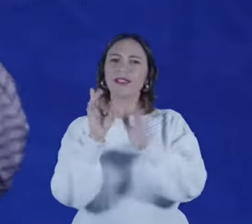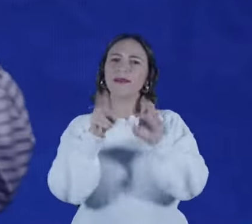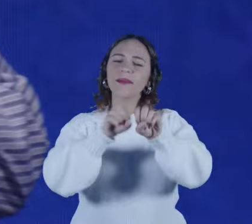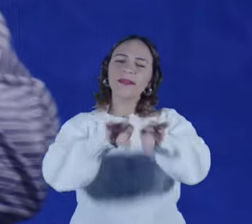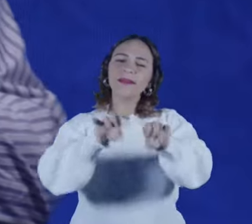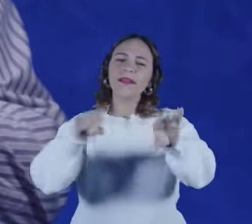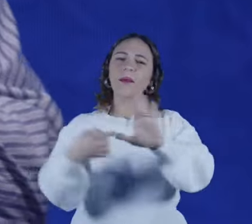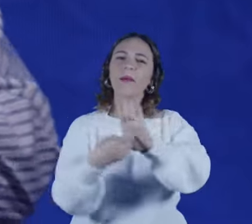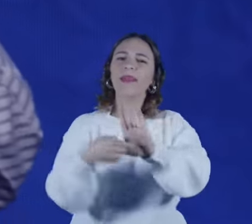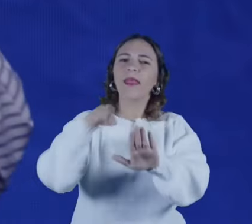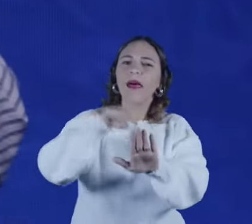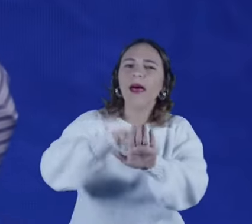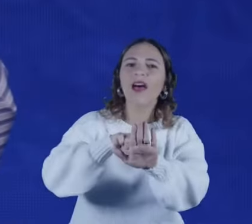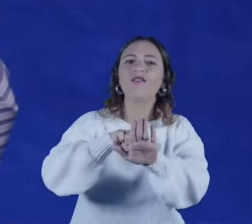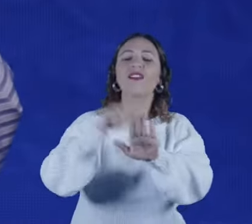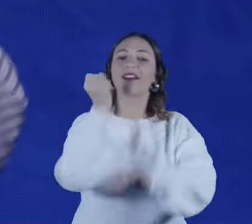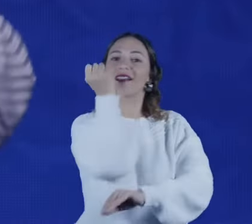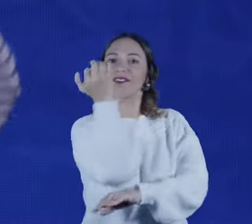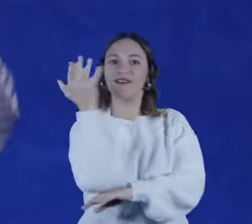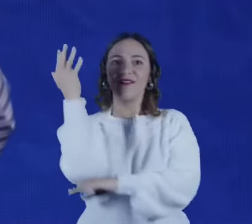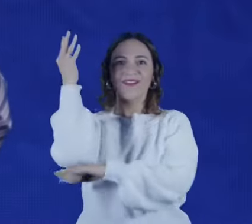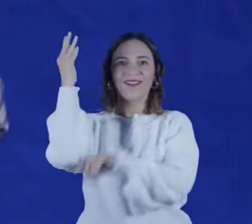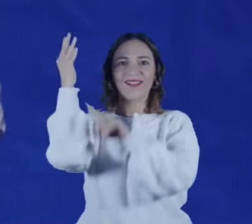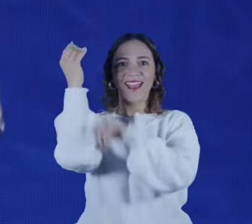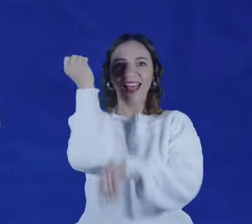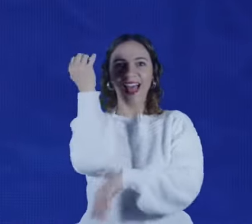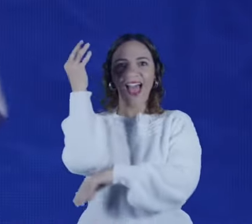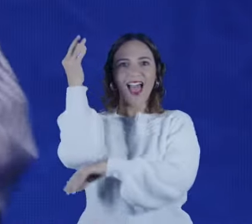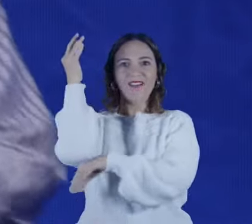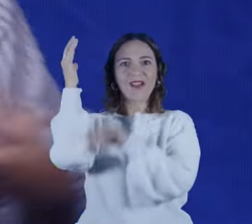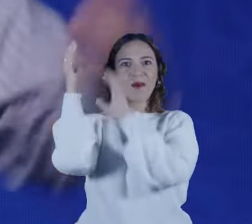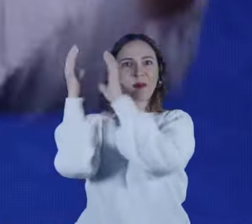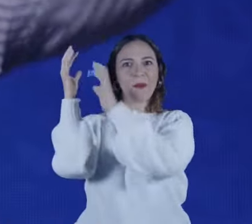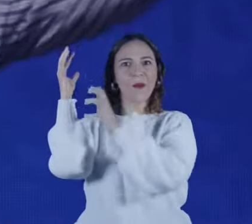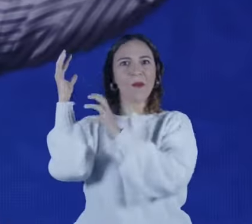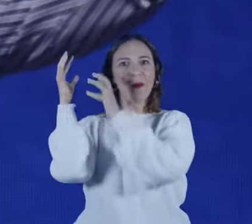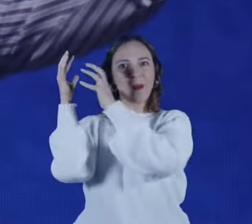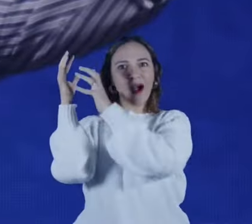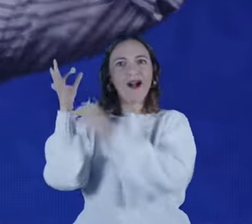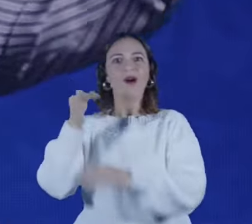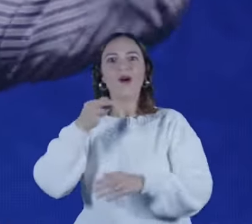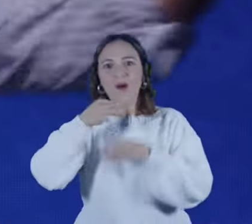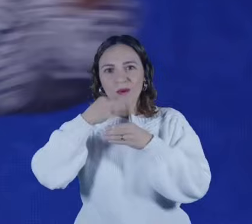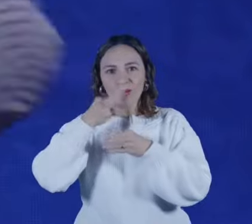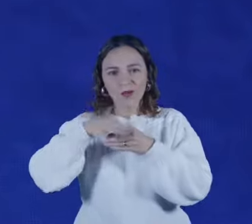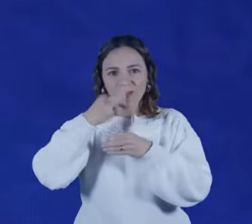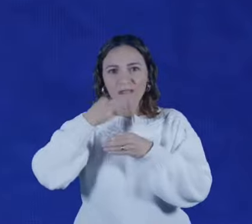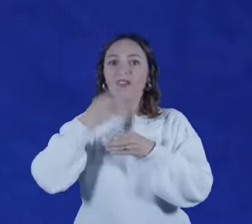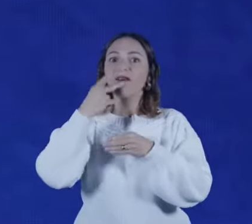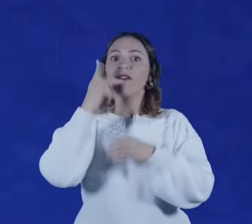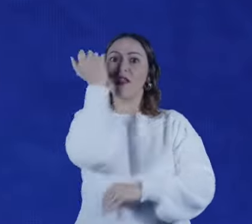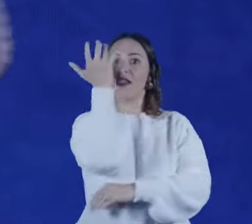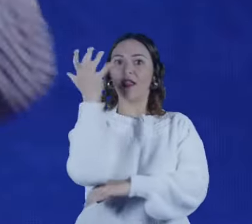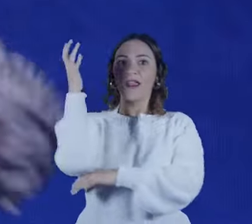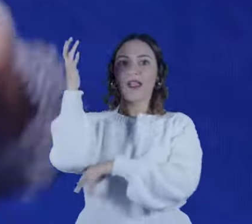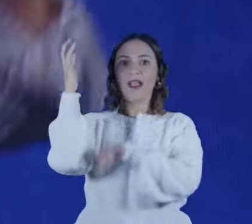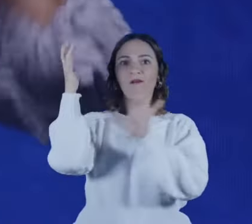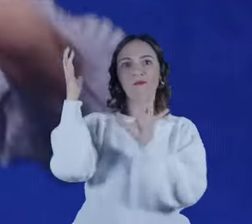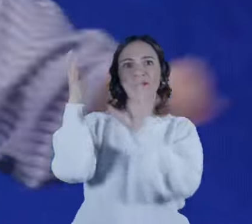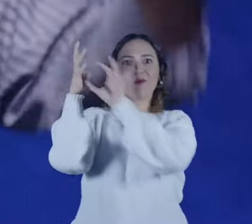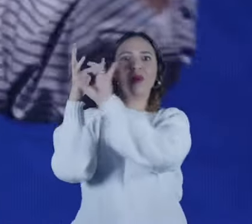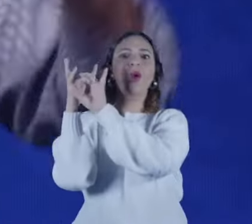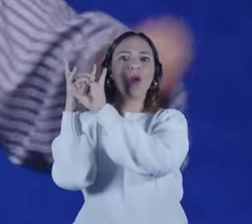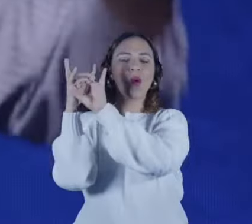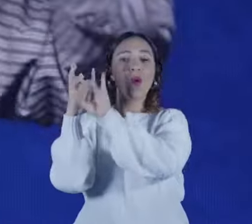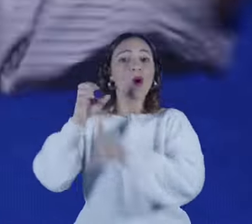né, da videira, ele diz que nós precisamos permanecer nele e ele em nós. E se